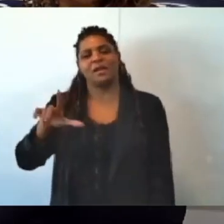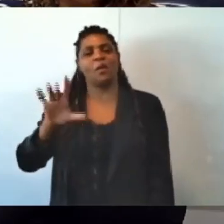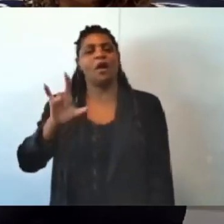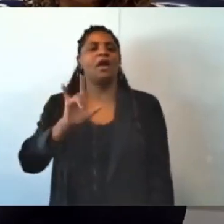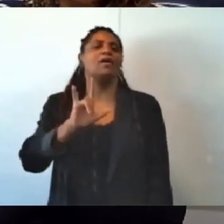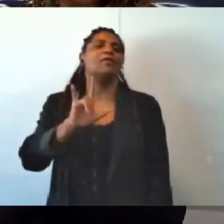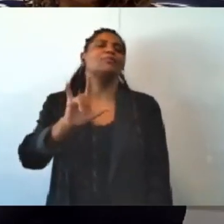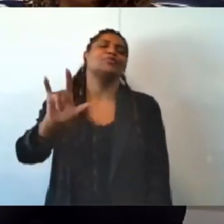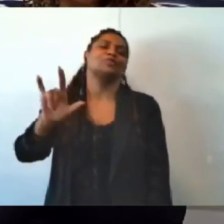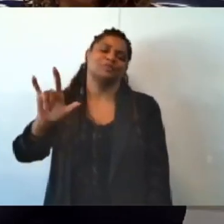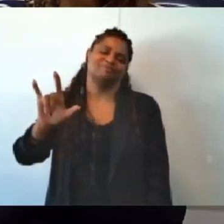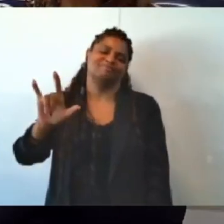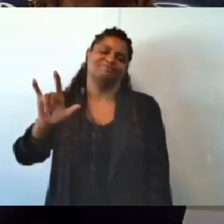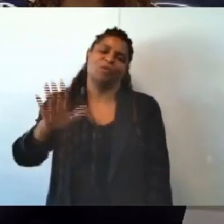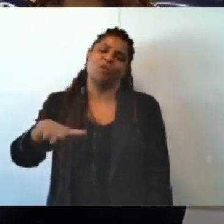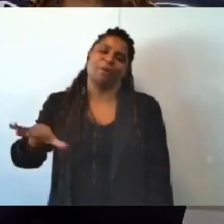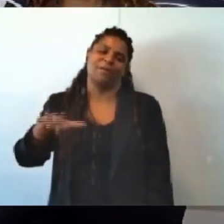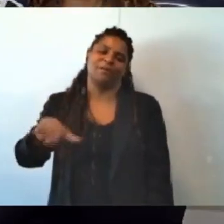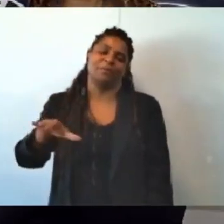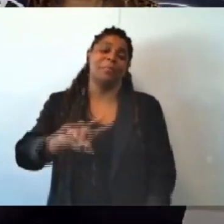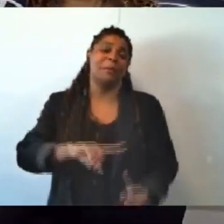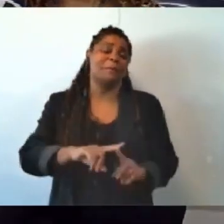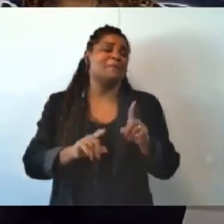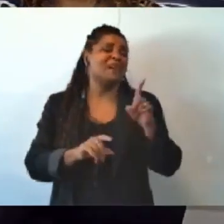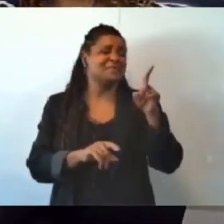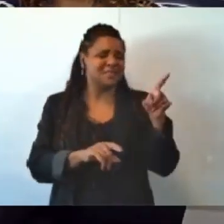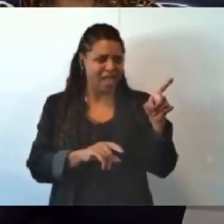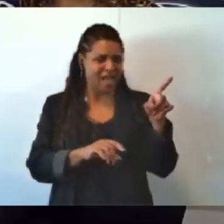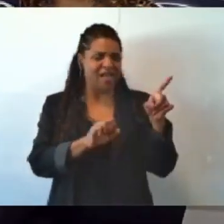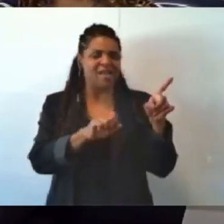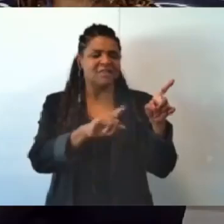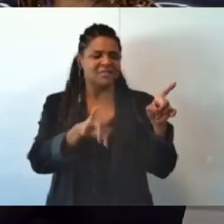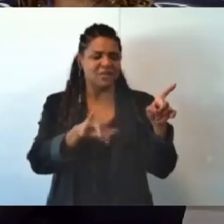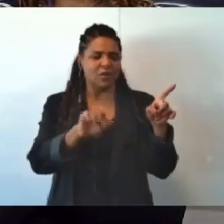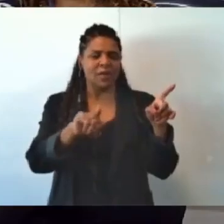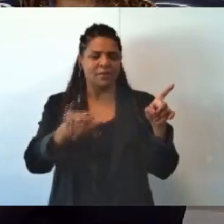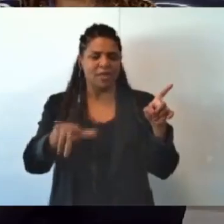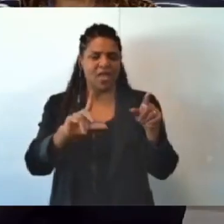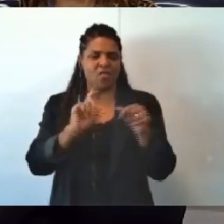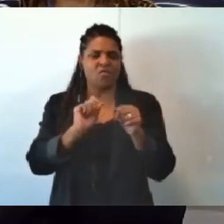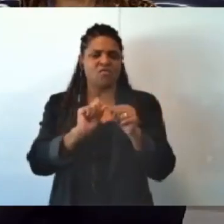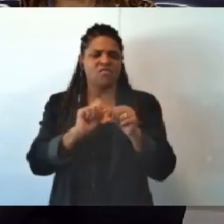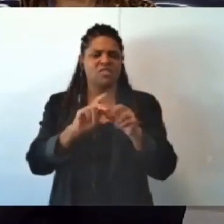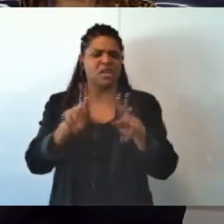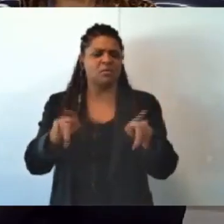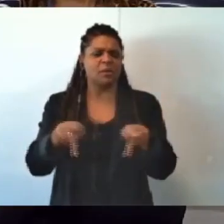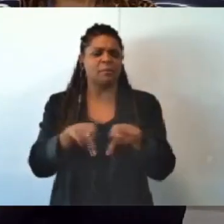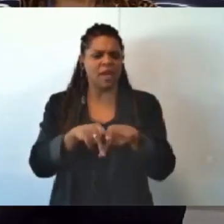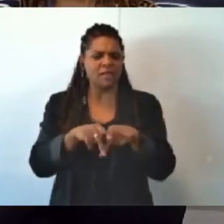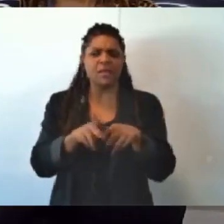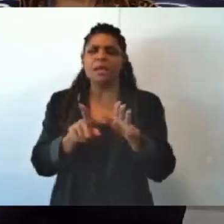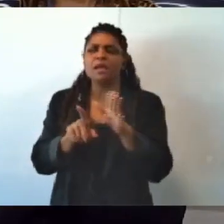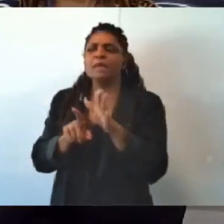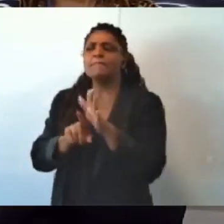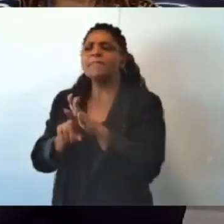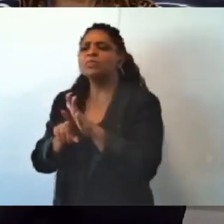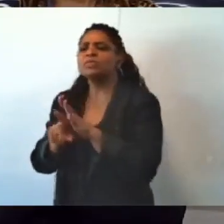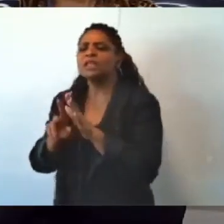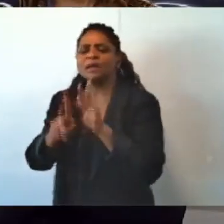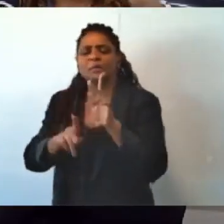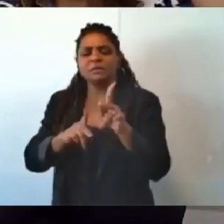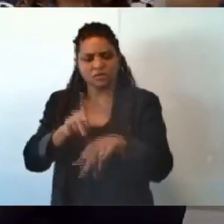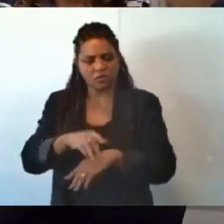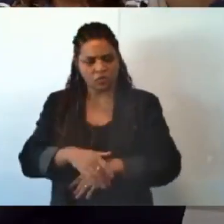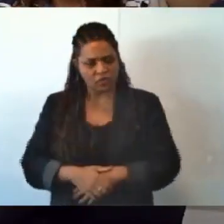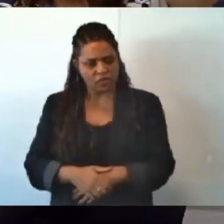de ver, lá no São Gabriel, fizeram uma pracinha lá, consultou o povo. Como é que vai ser isso aqui? Como é que vai isso